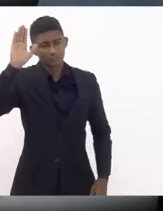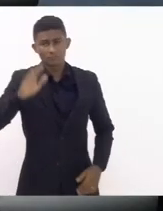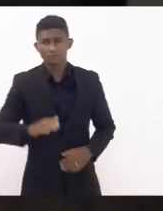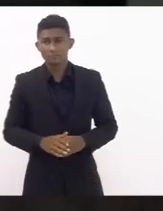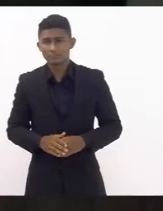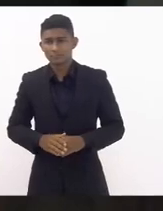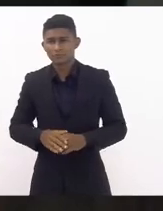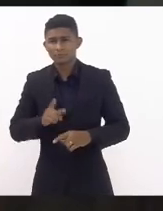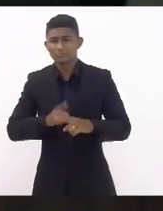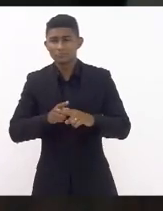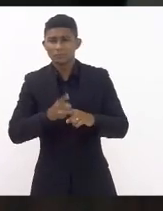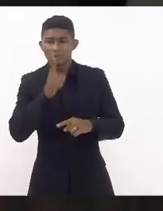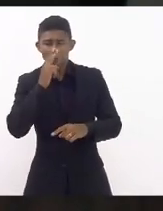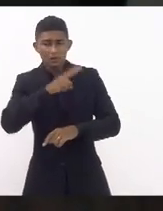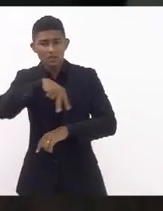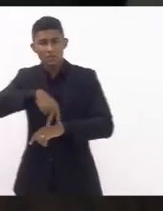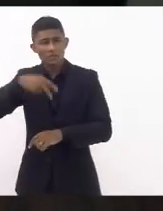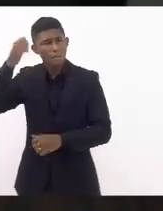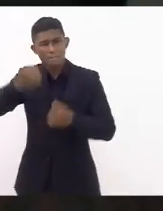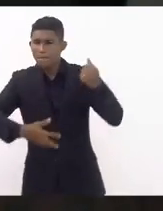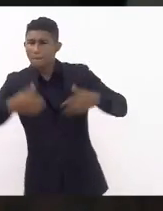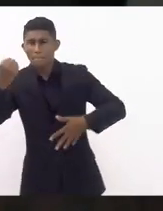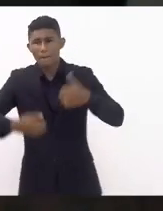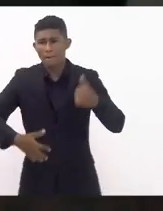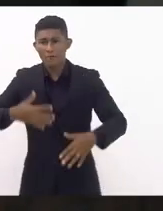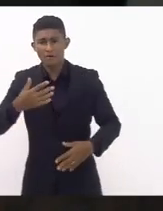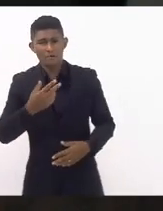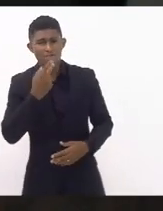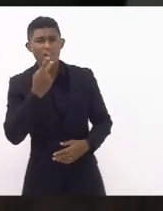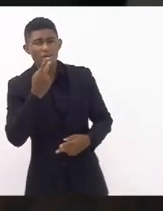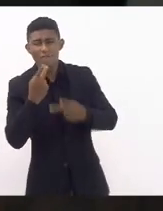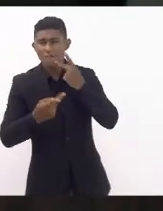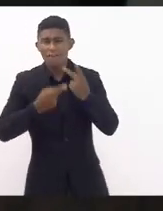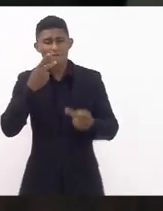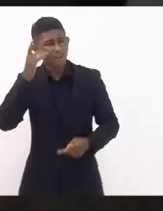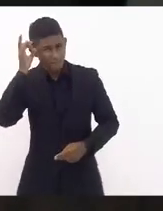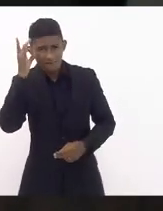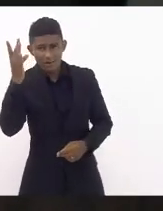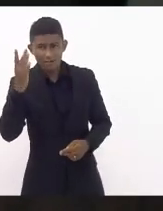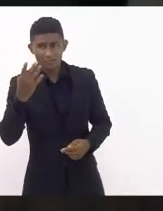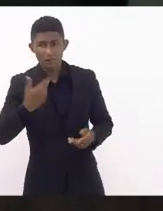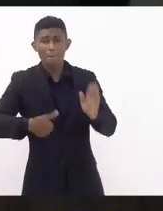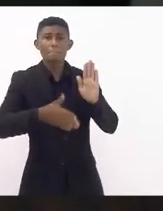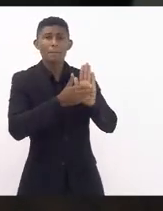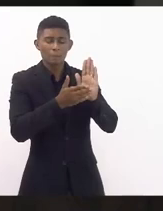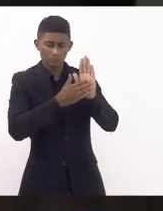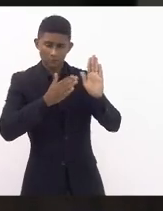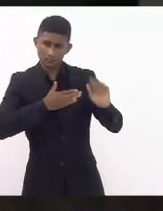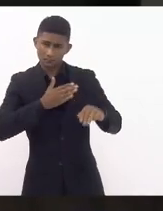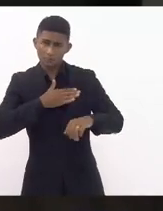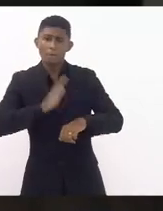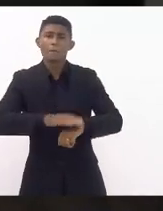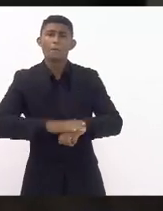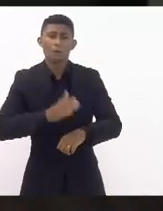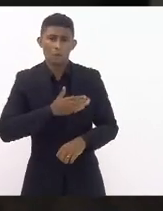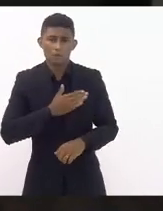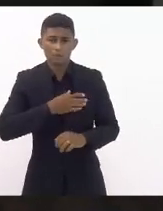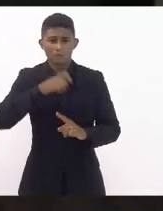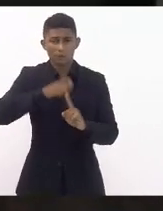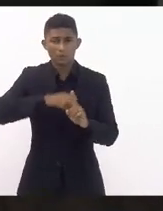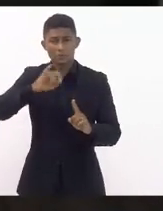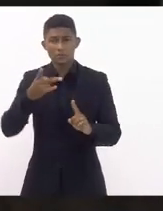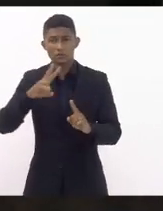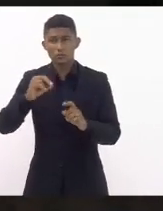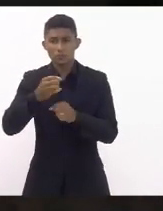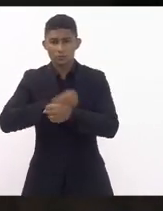é sempre muito fácil fazer discurso. Aqui a coisa mais fácil é fazer discurso. Quem faz a pauta sou eu, desde julho de